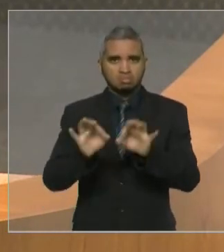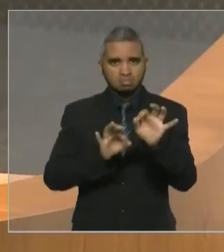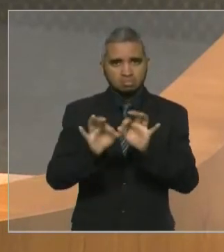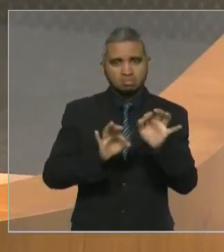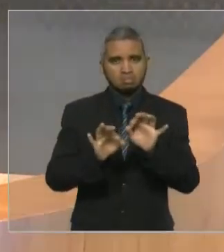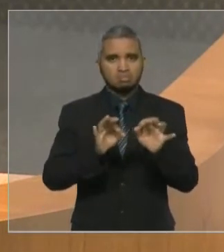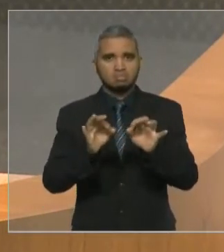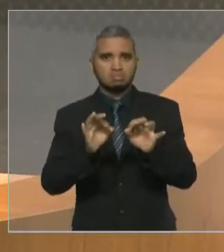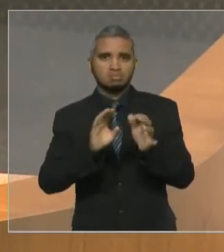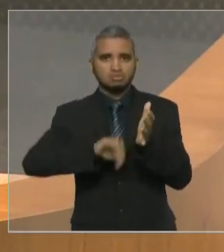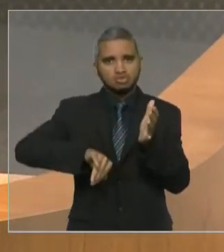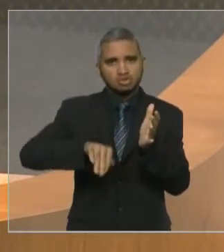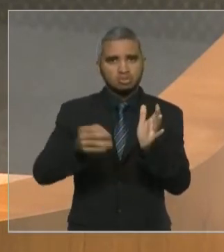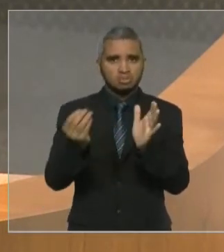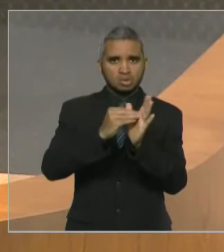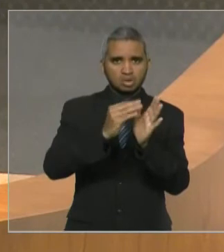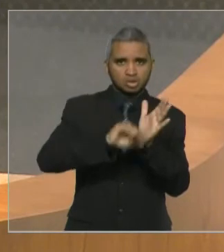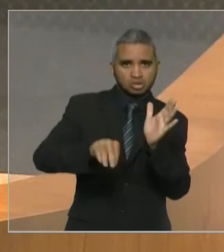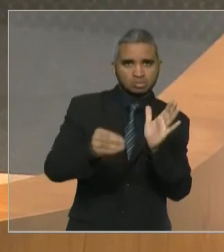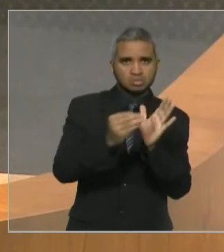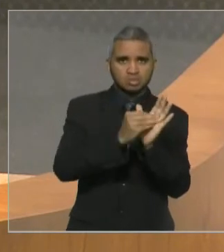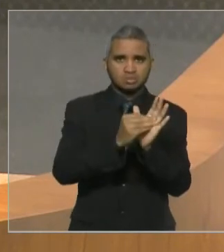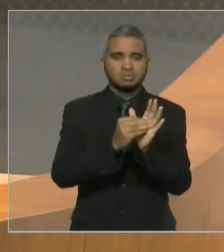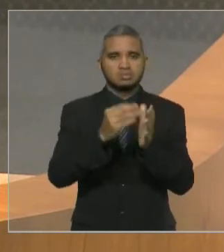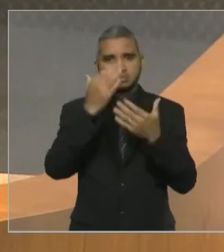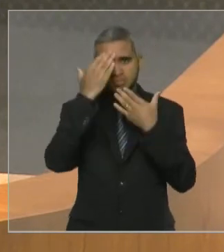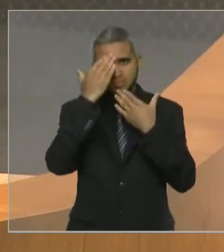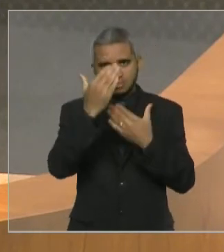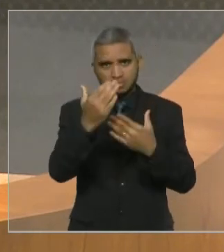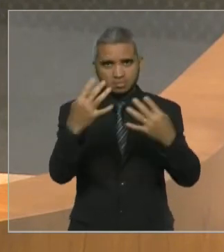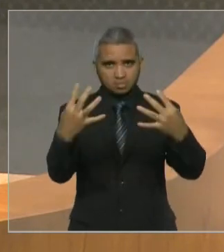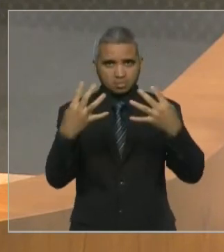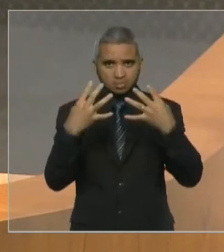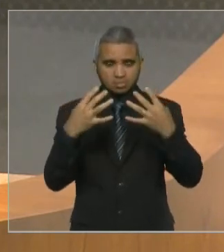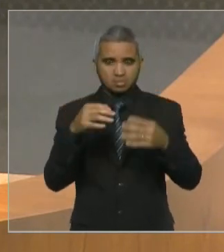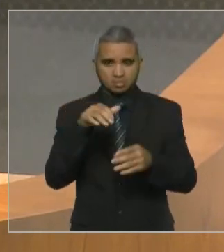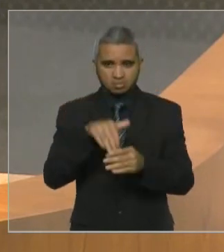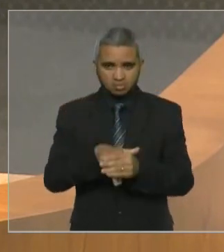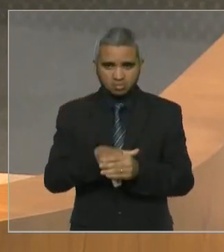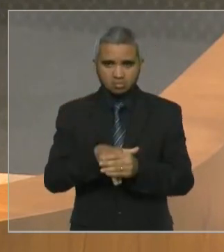todos e o voto da nossa